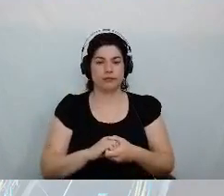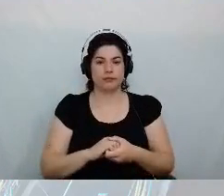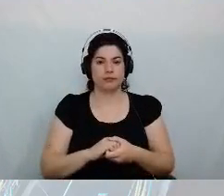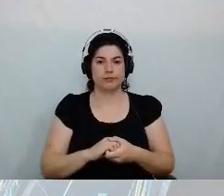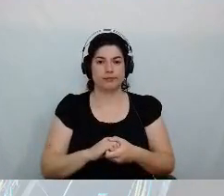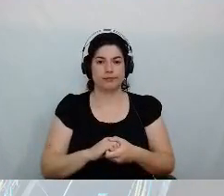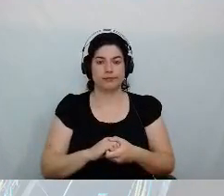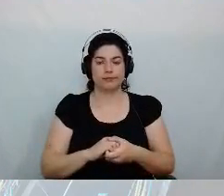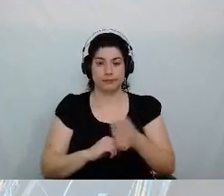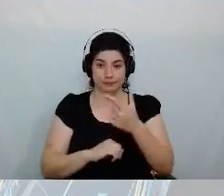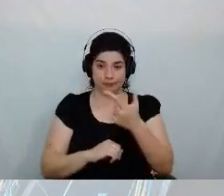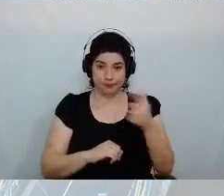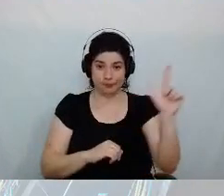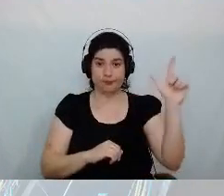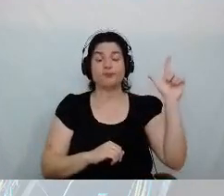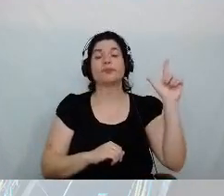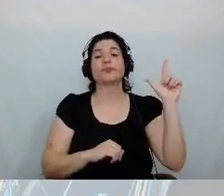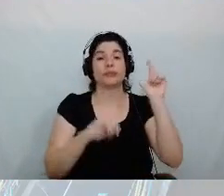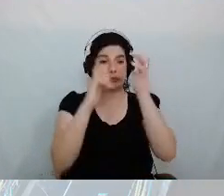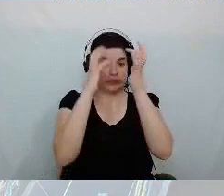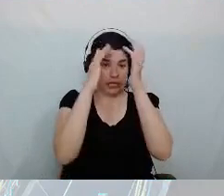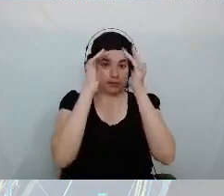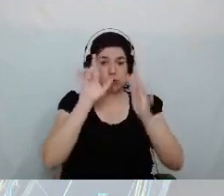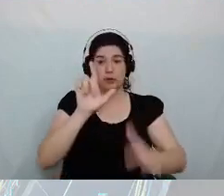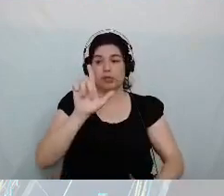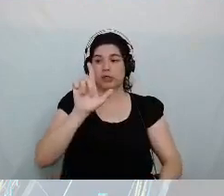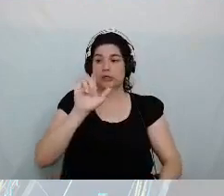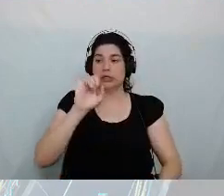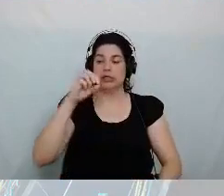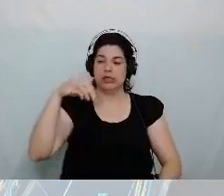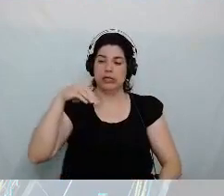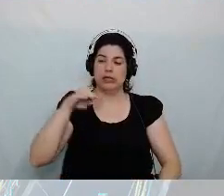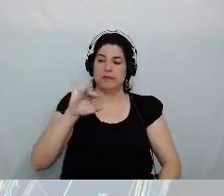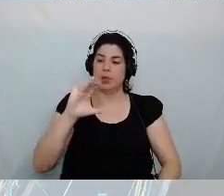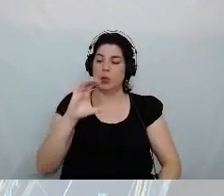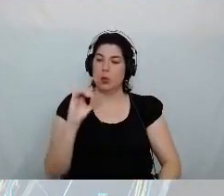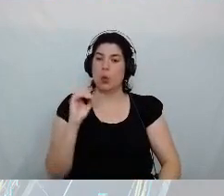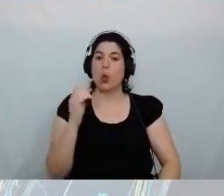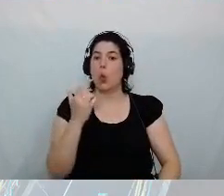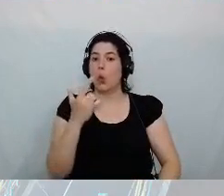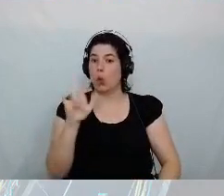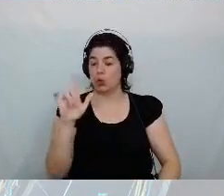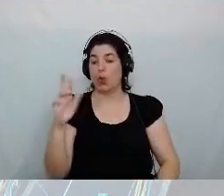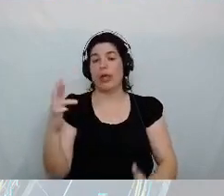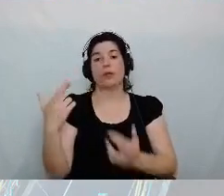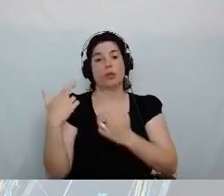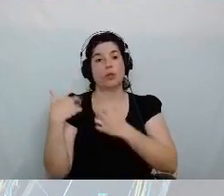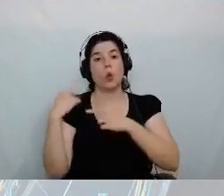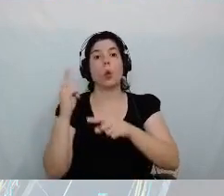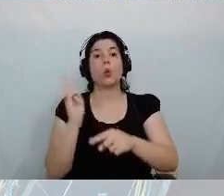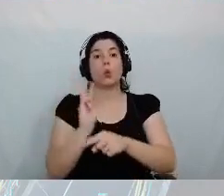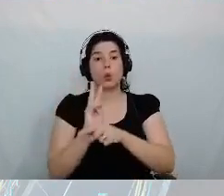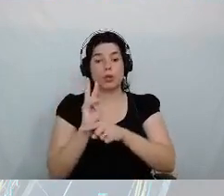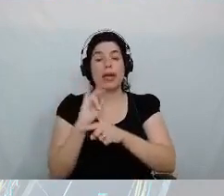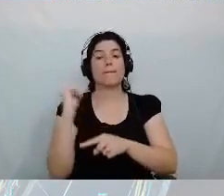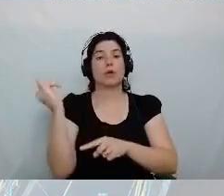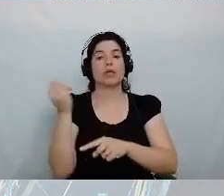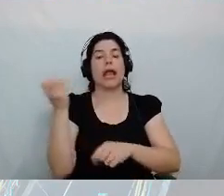Já o cérebro límbico, ele cuida de outras coisas importantíssimas.